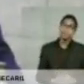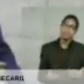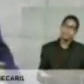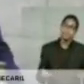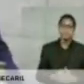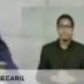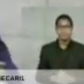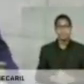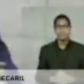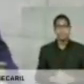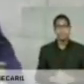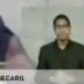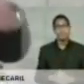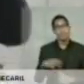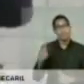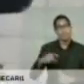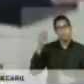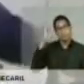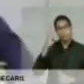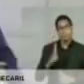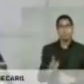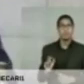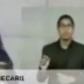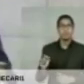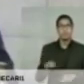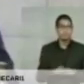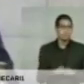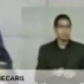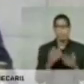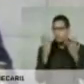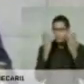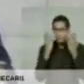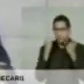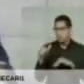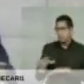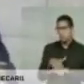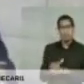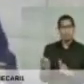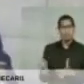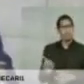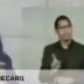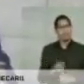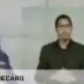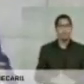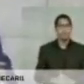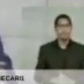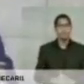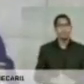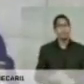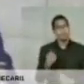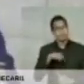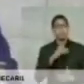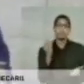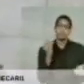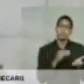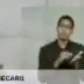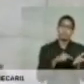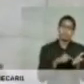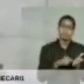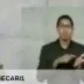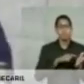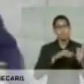claro, nessa terra, né, no Brasil, a gente podia pensar que pessoas poderiam pegar um animal na rua, por exemplo, e fingir que era dele, mas não. A gente ainda colocou que